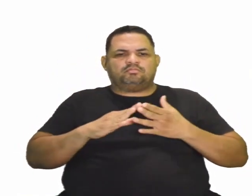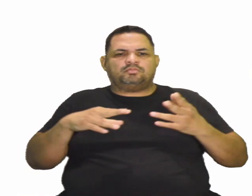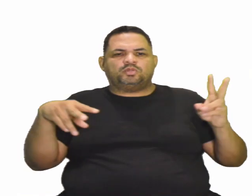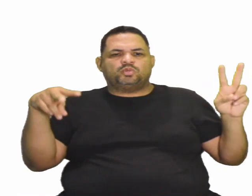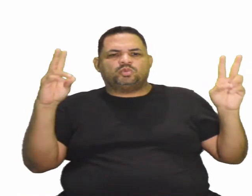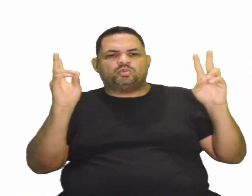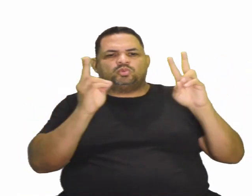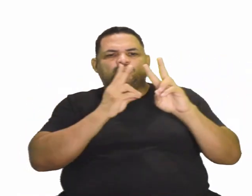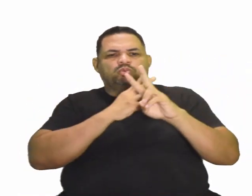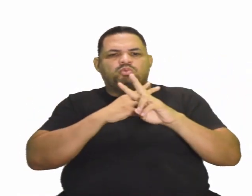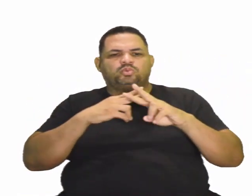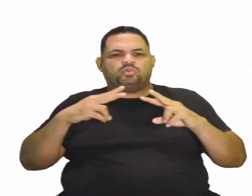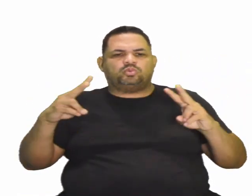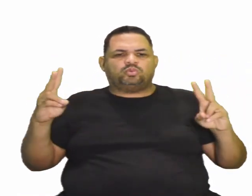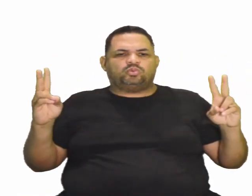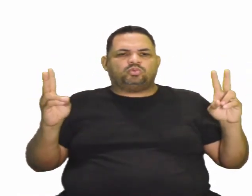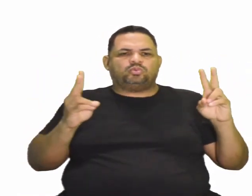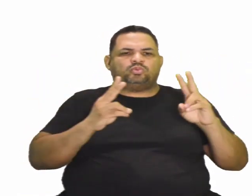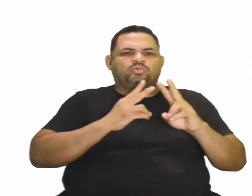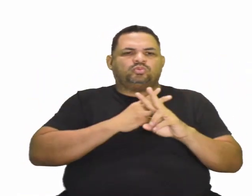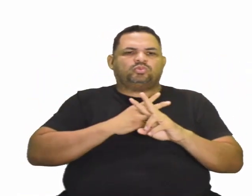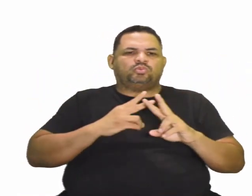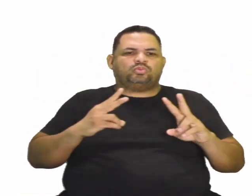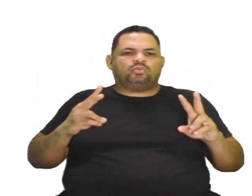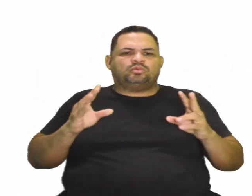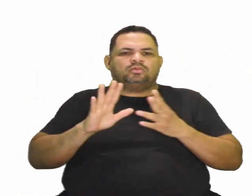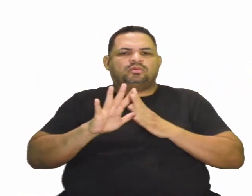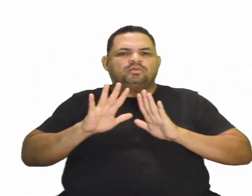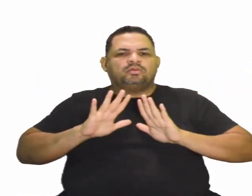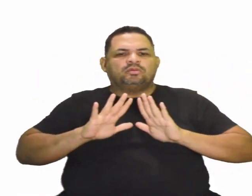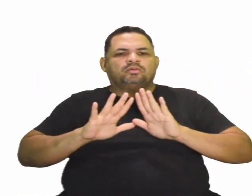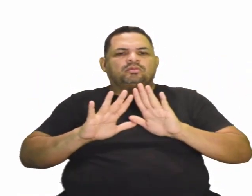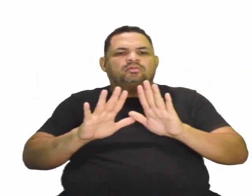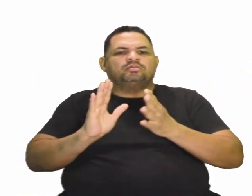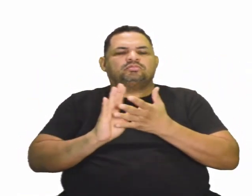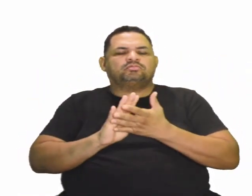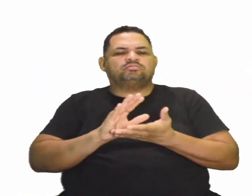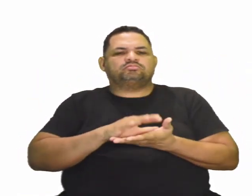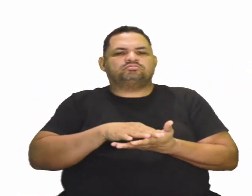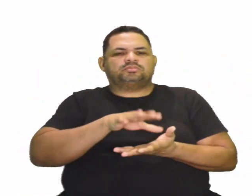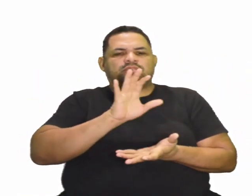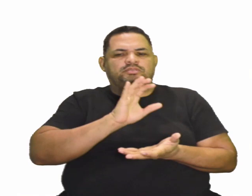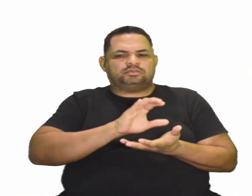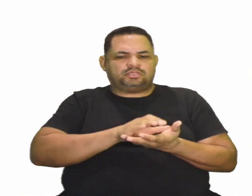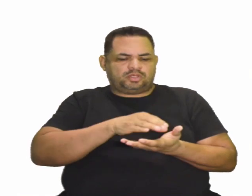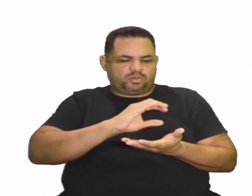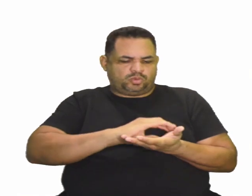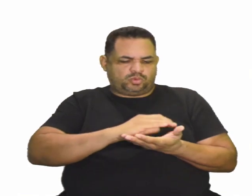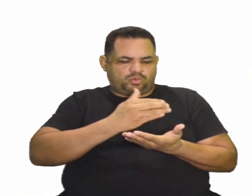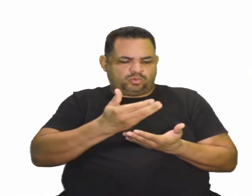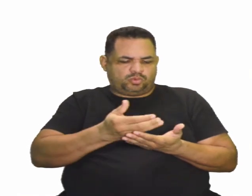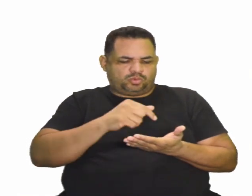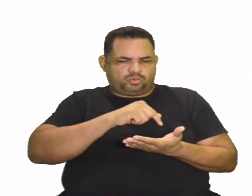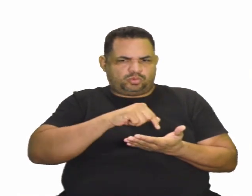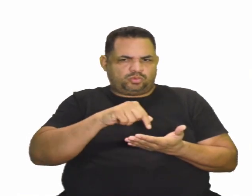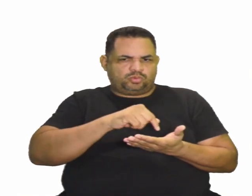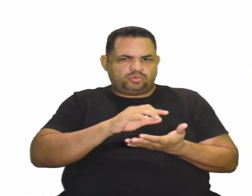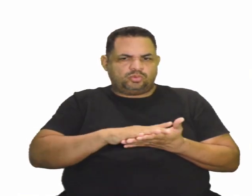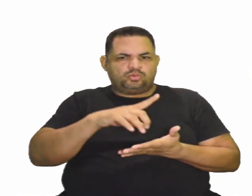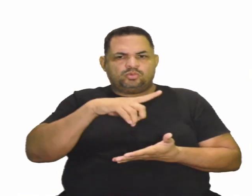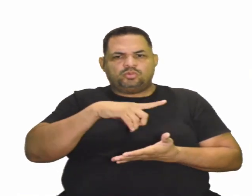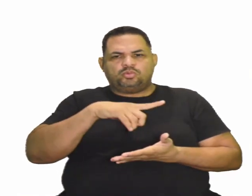soprado, empurrando a deusa aí dentro da concha, né? Tem aqui ao